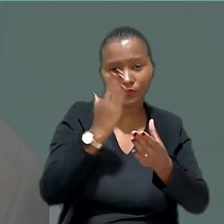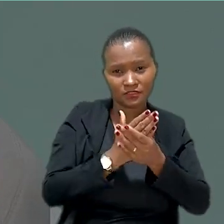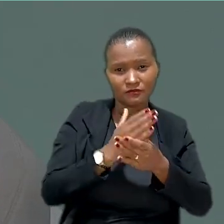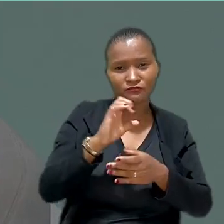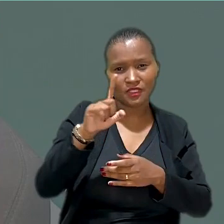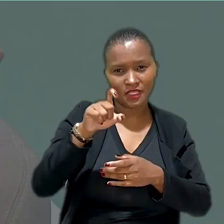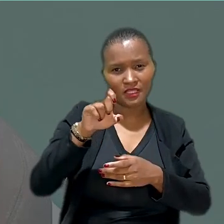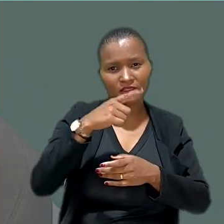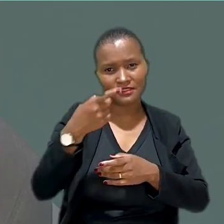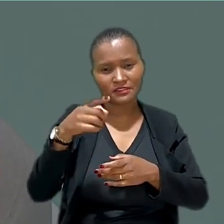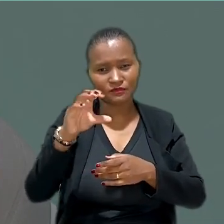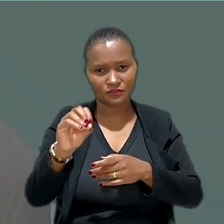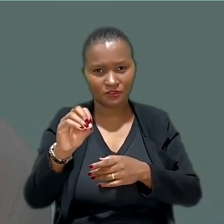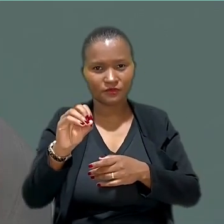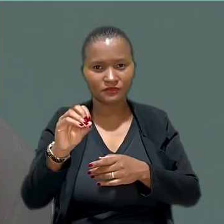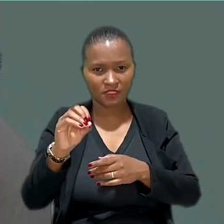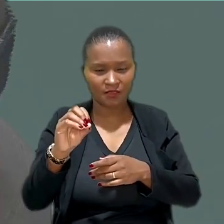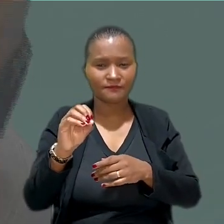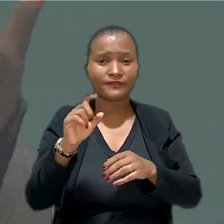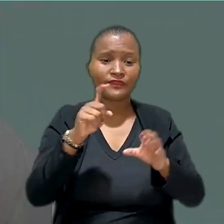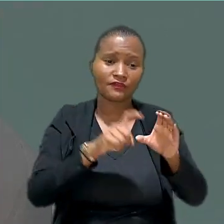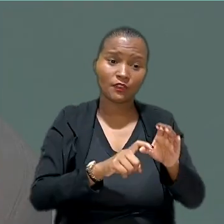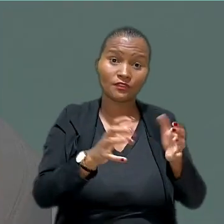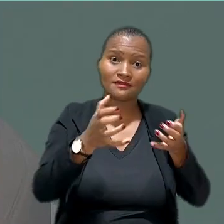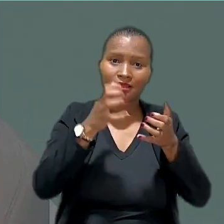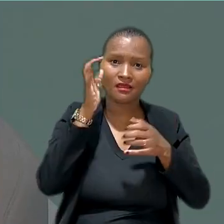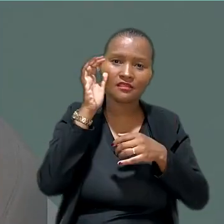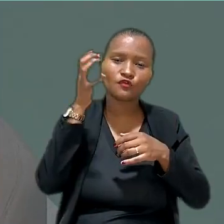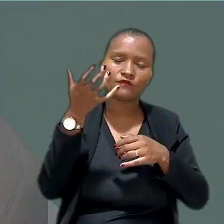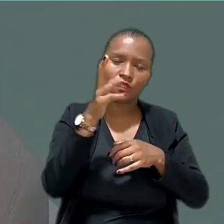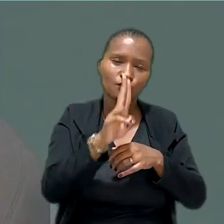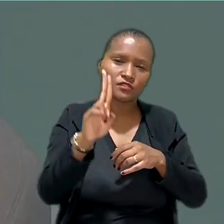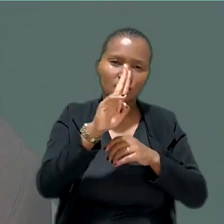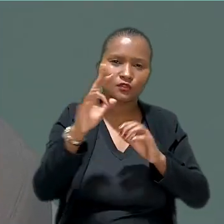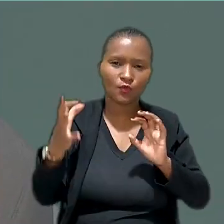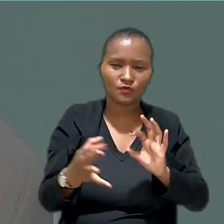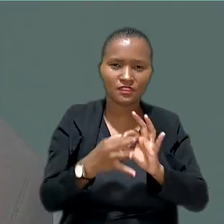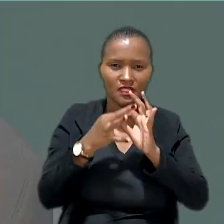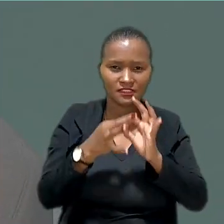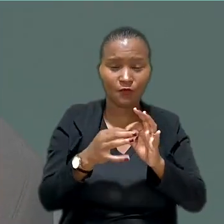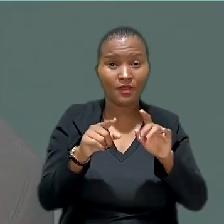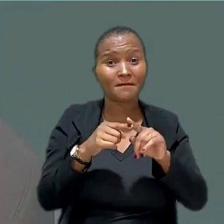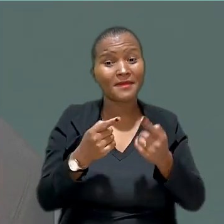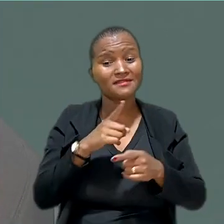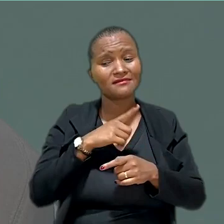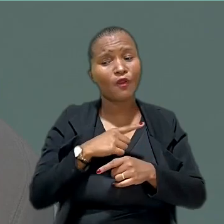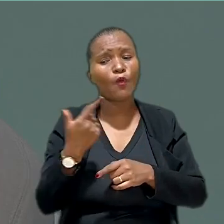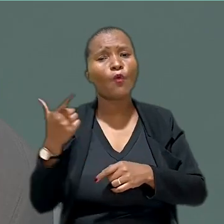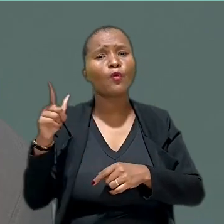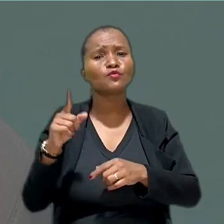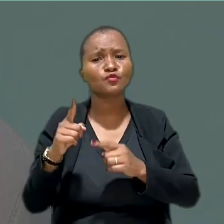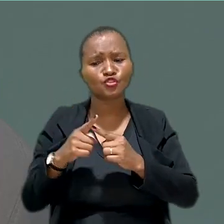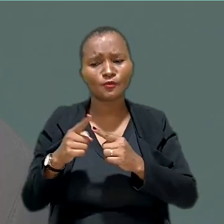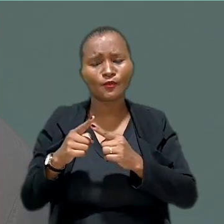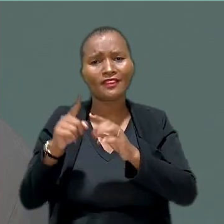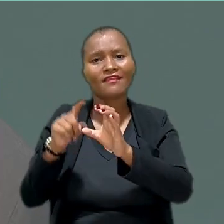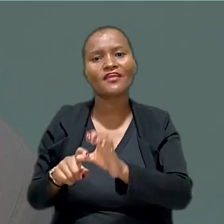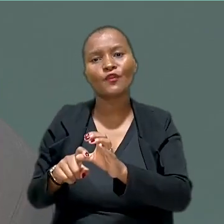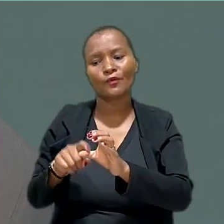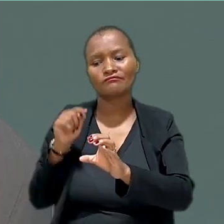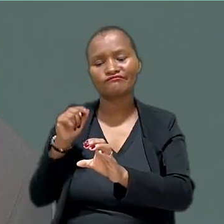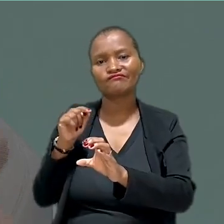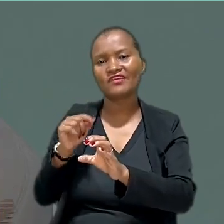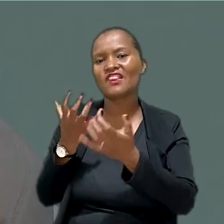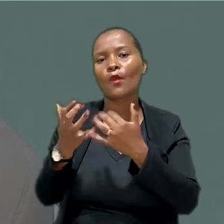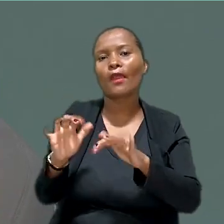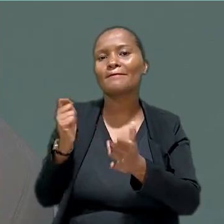para um tipo de devedor, nesse caso, os devedores que querem resolver por meio da conciliação. Mas nós temos outro tipo de devedor, que é aquele devedor que não quer